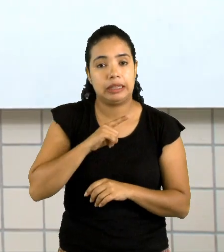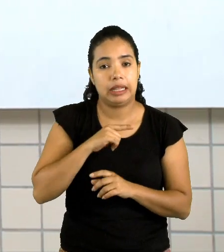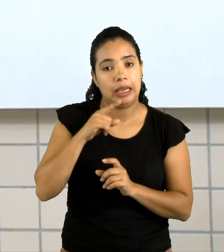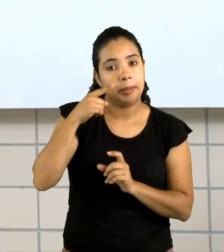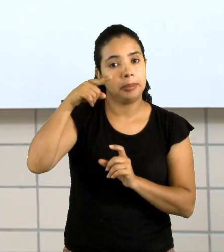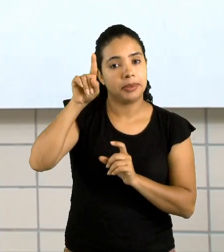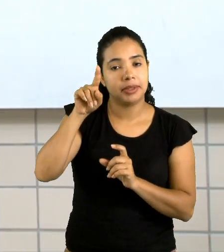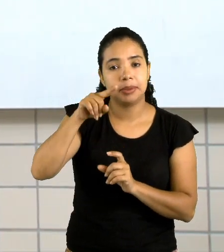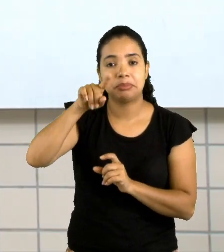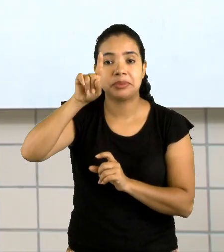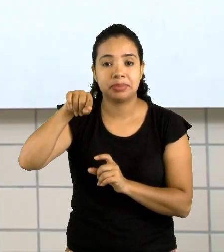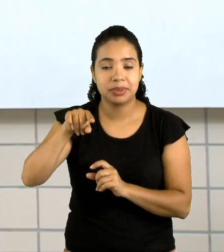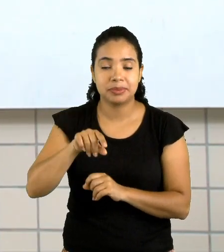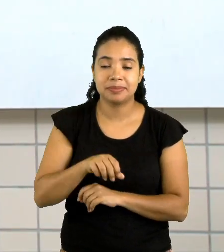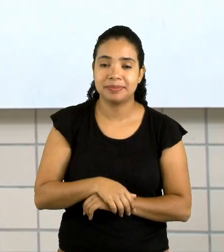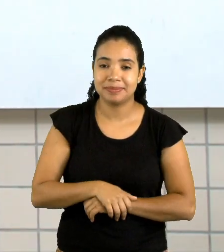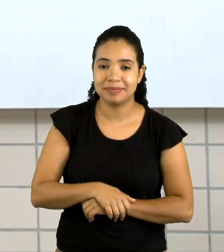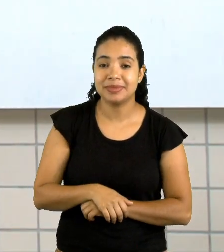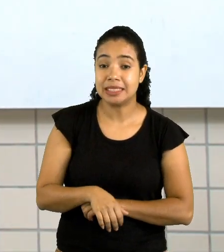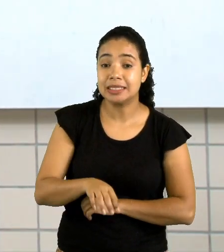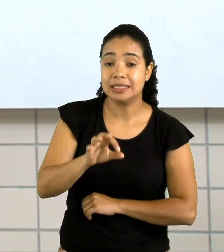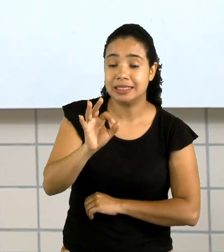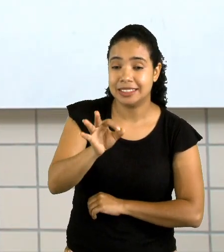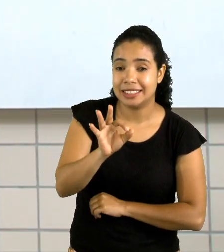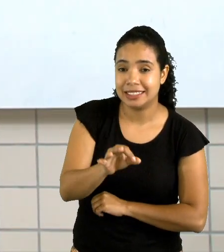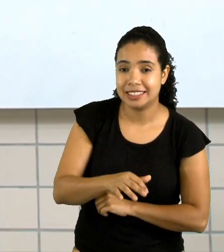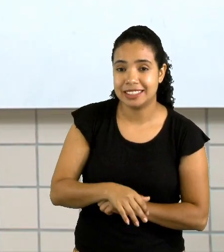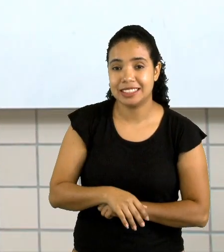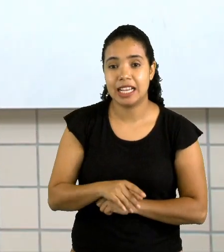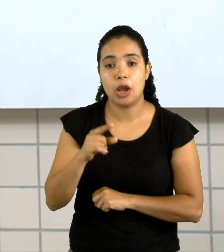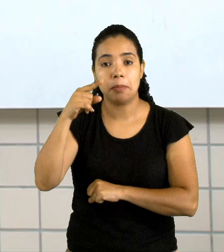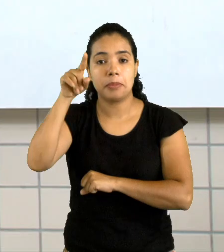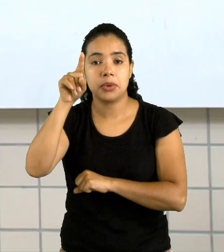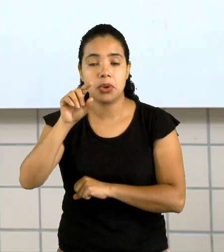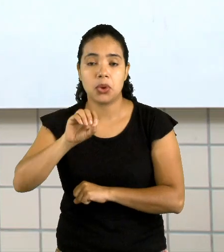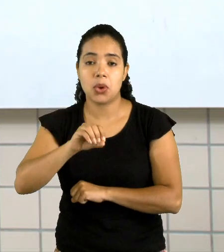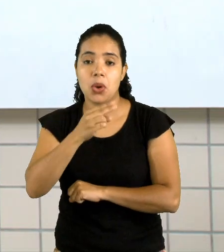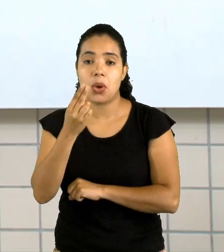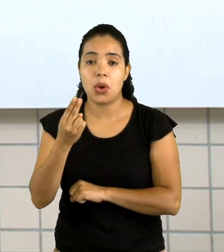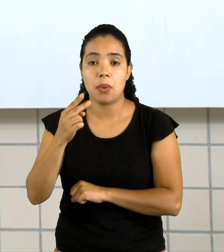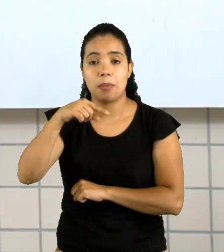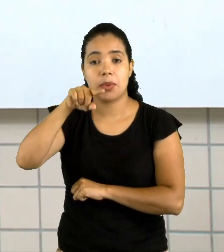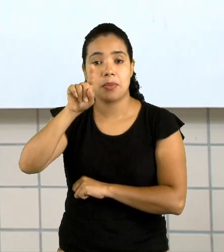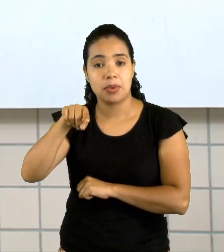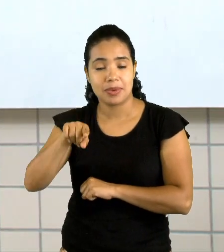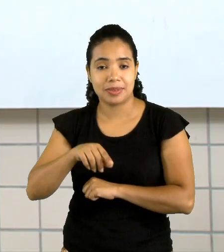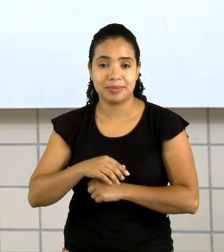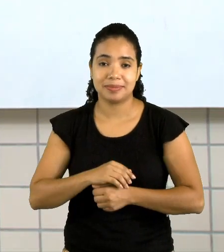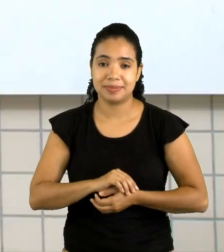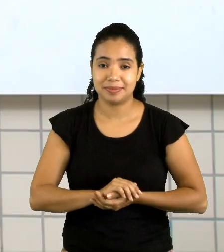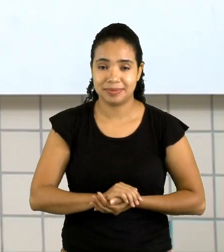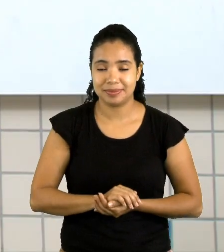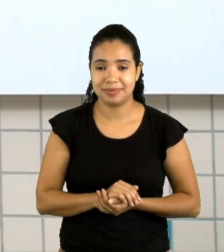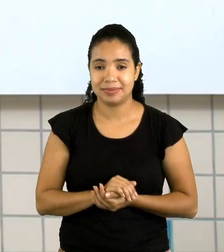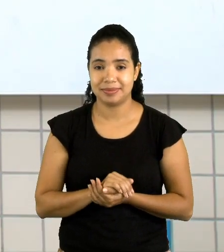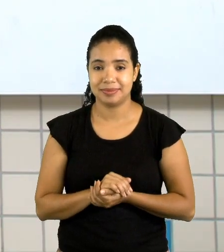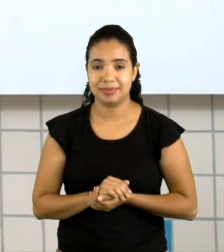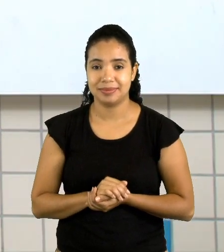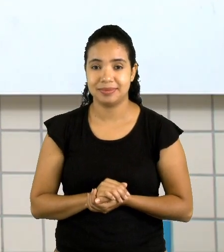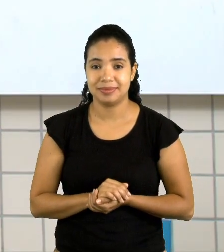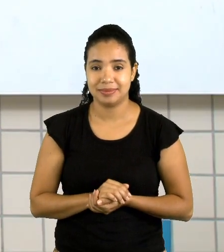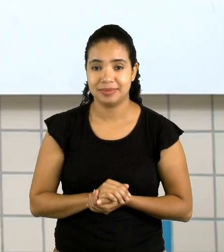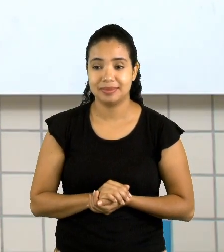acento. Sim, ou acento agudo ou acento circunflexo.